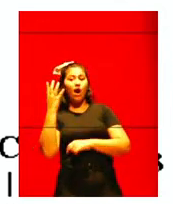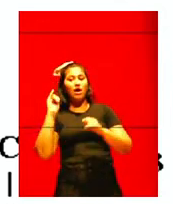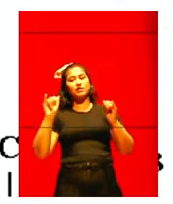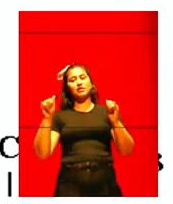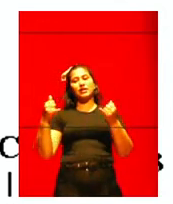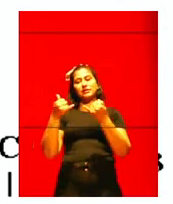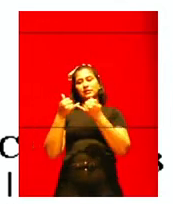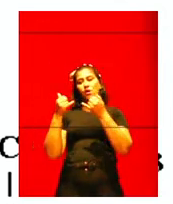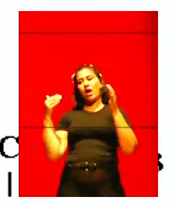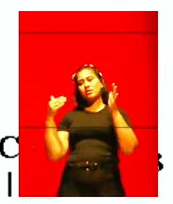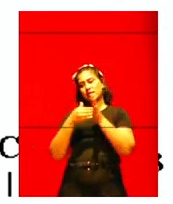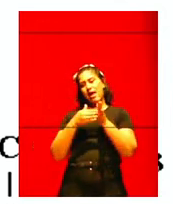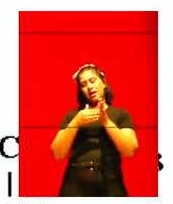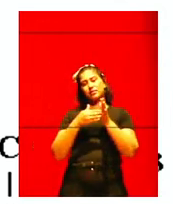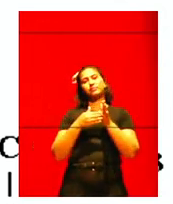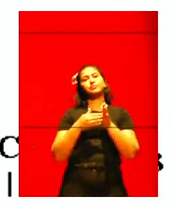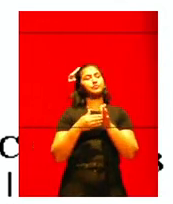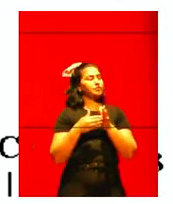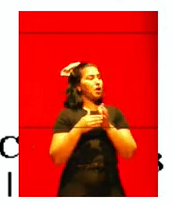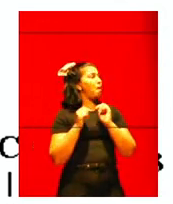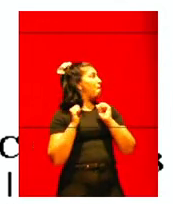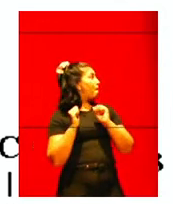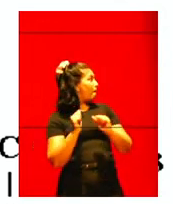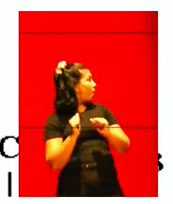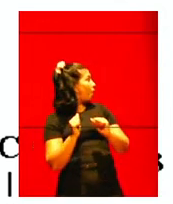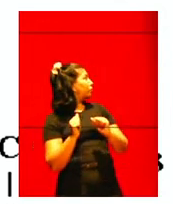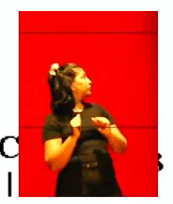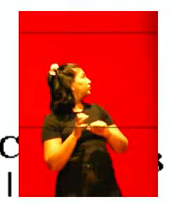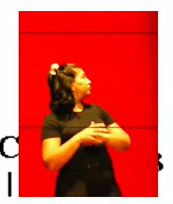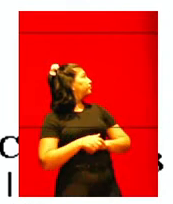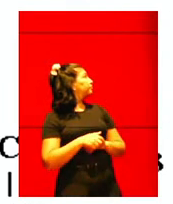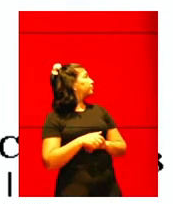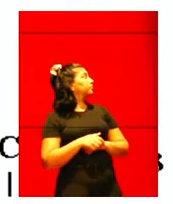Então, ele pode ser classificado em